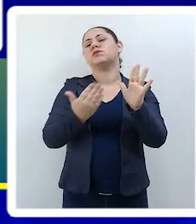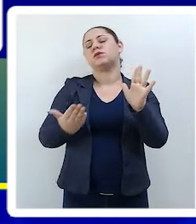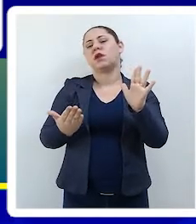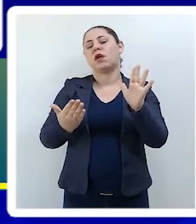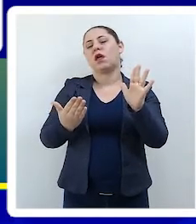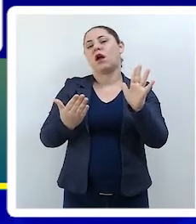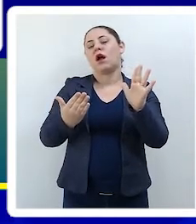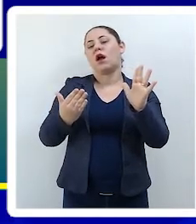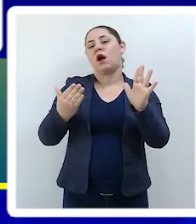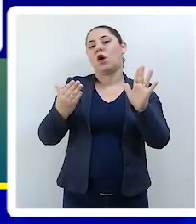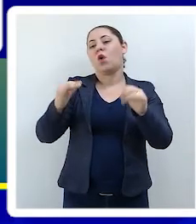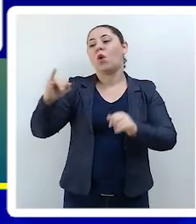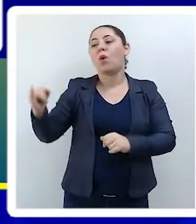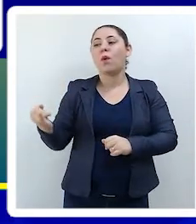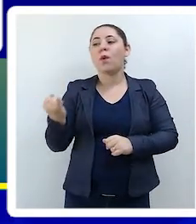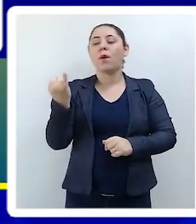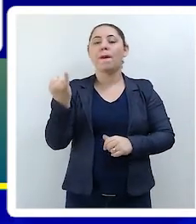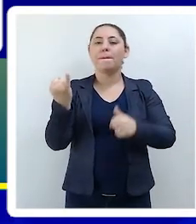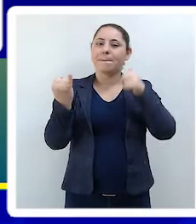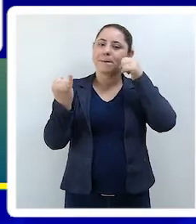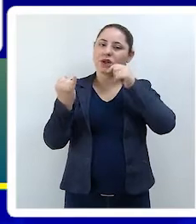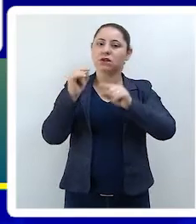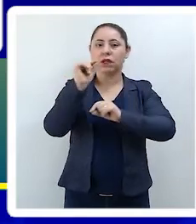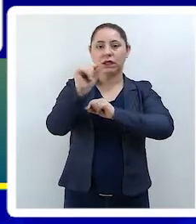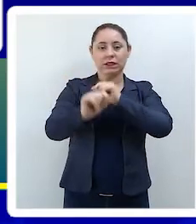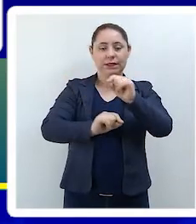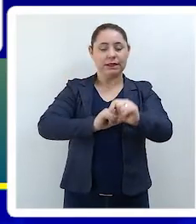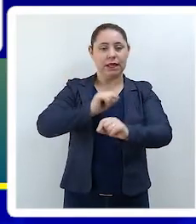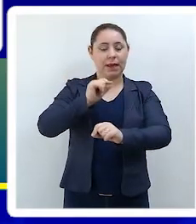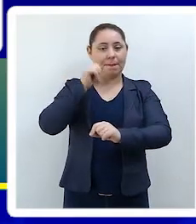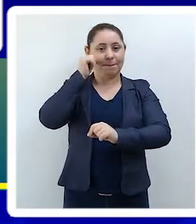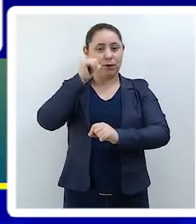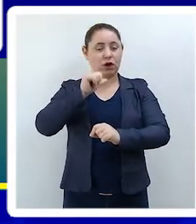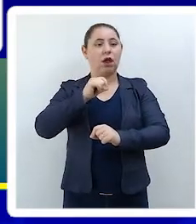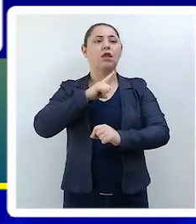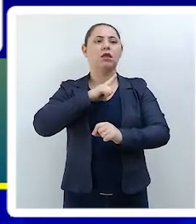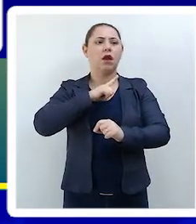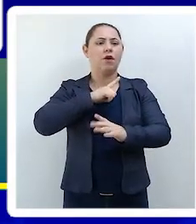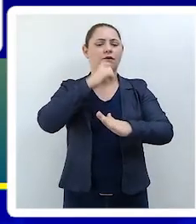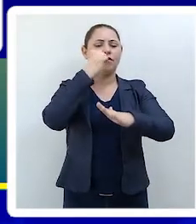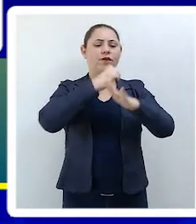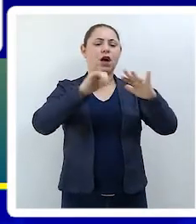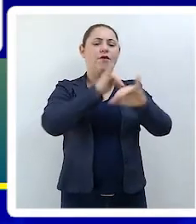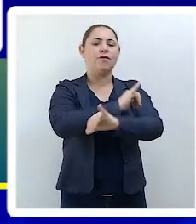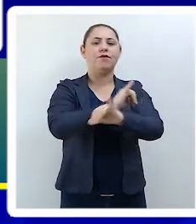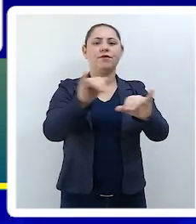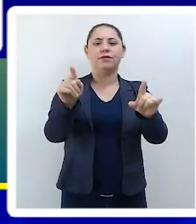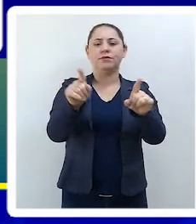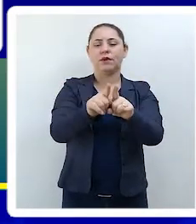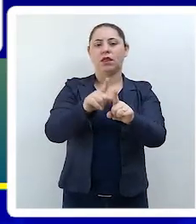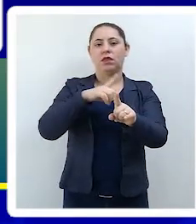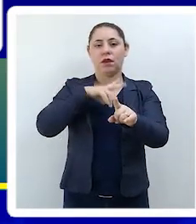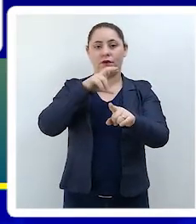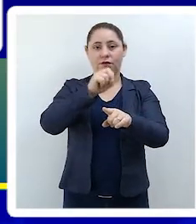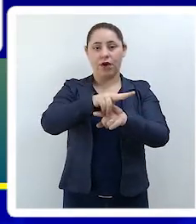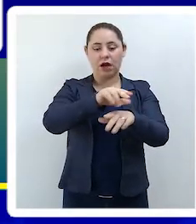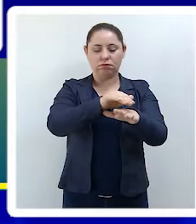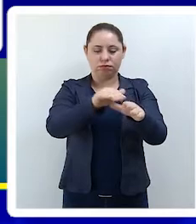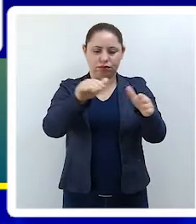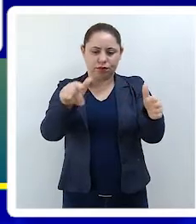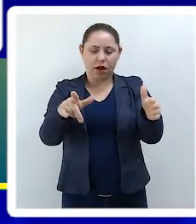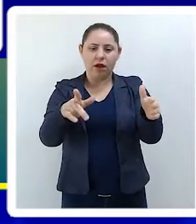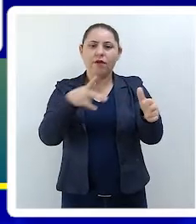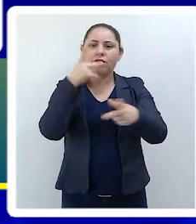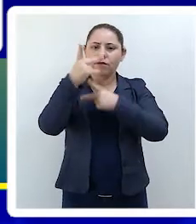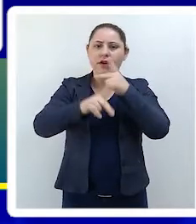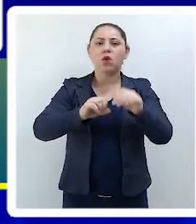de oportunizar espaço para que as mulheres deem o seu recado, as mulheres negras ocupem a